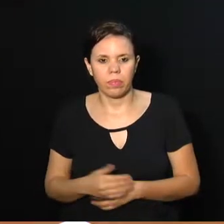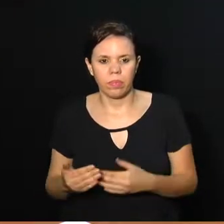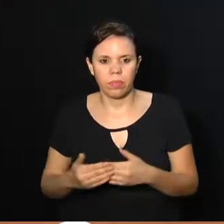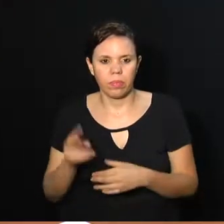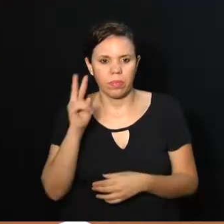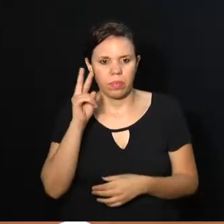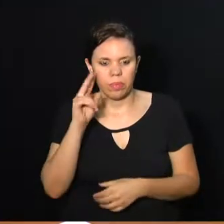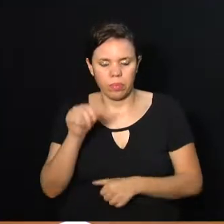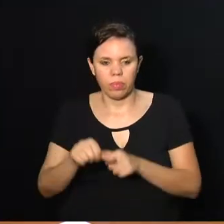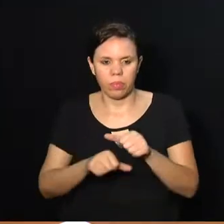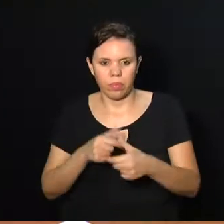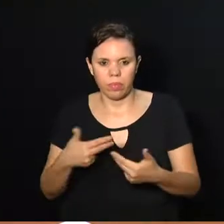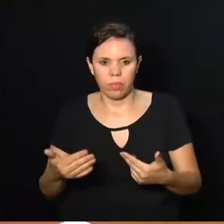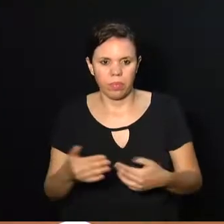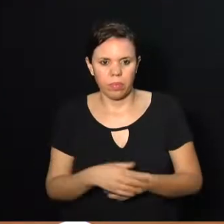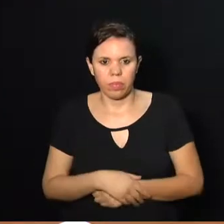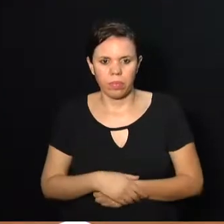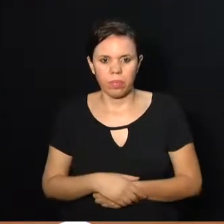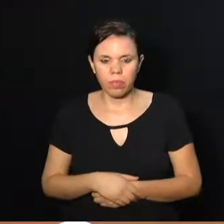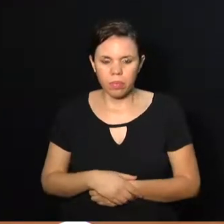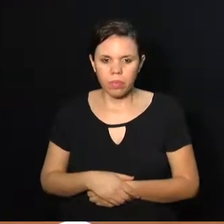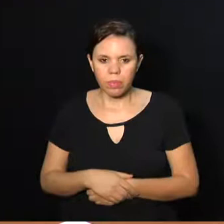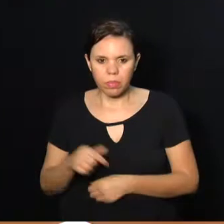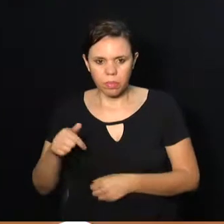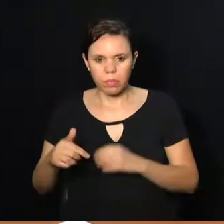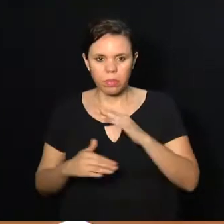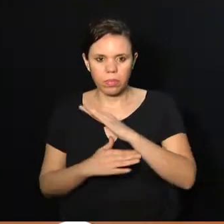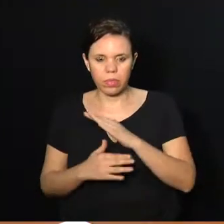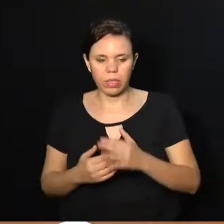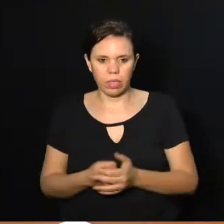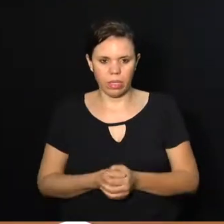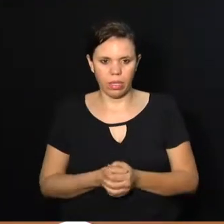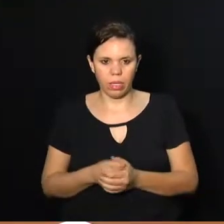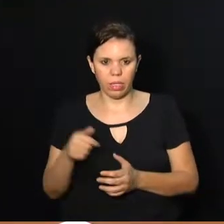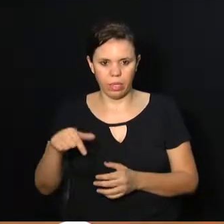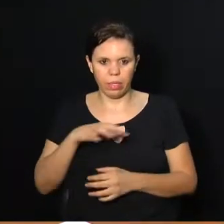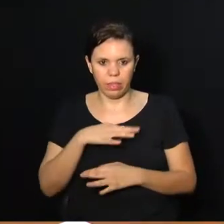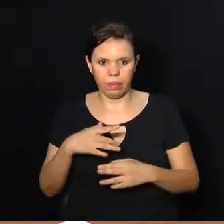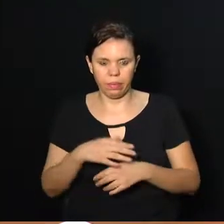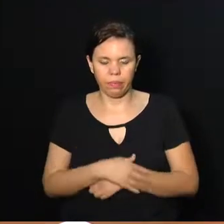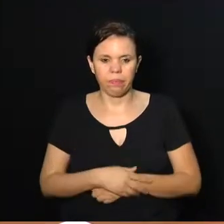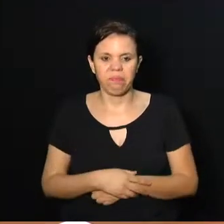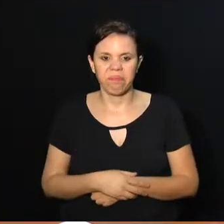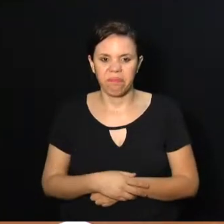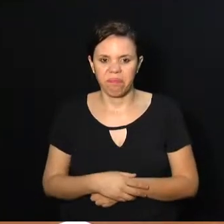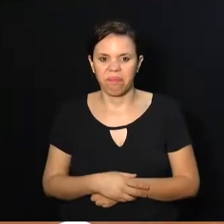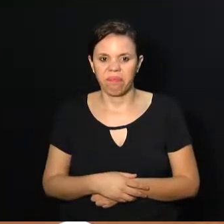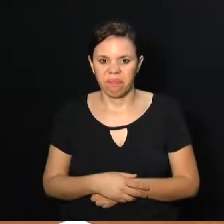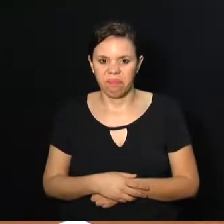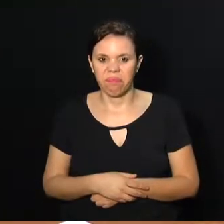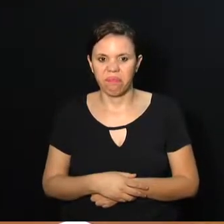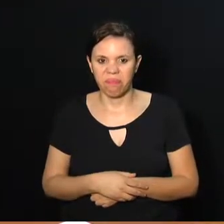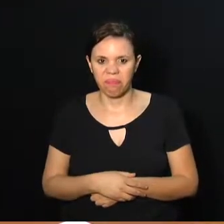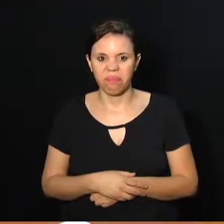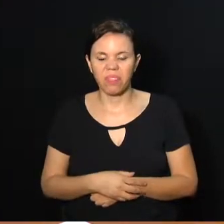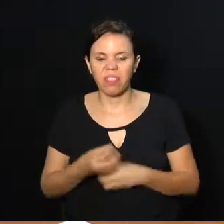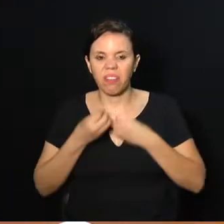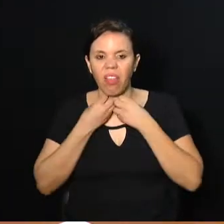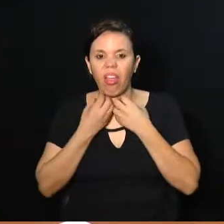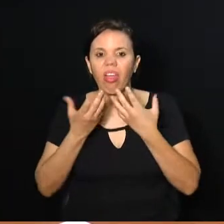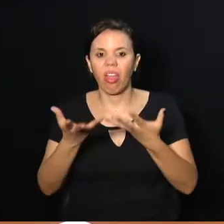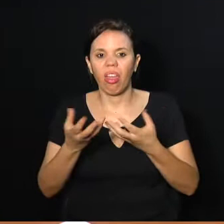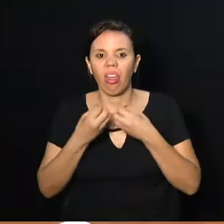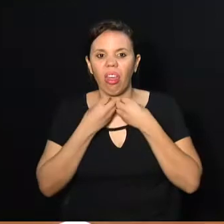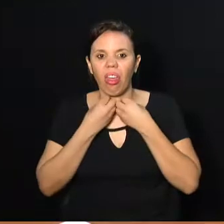a coisa vai mudar. A coisa vai mudar nessa casa aqui, vai mudar nessa cidade. Eu estou desabafando aqui, algo que eu